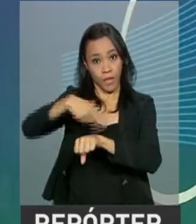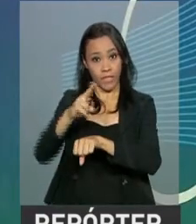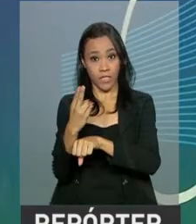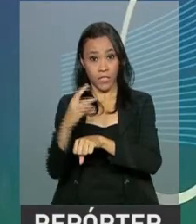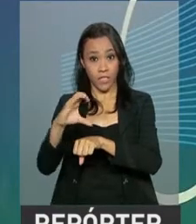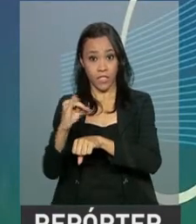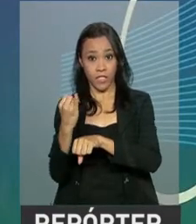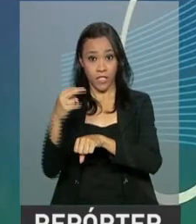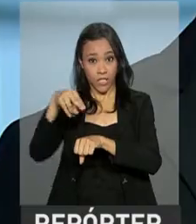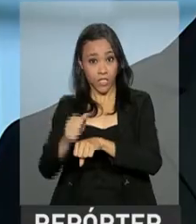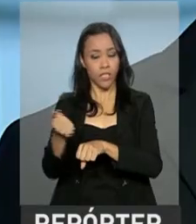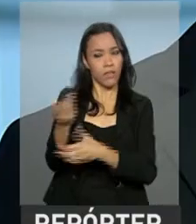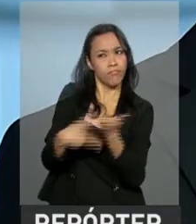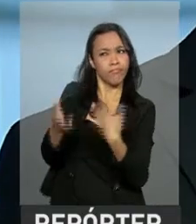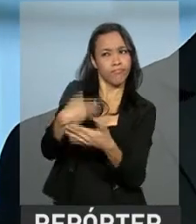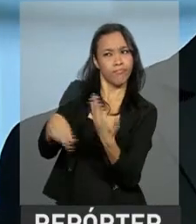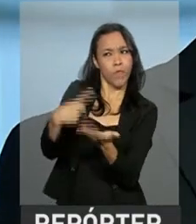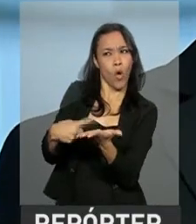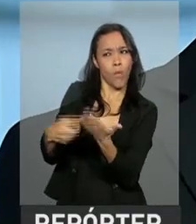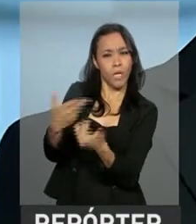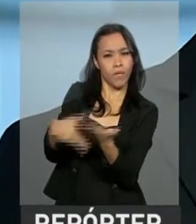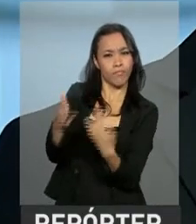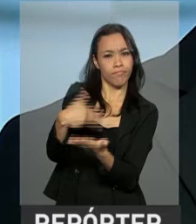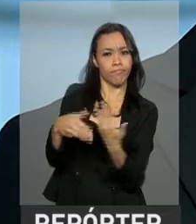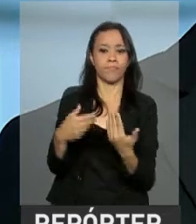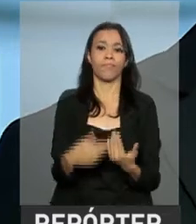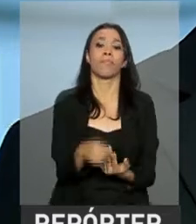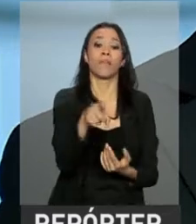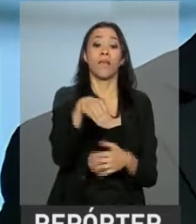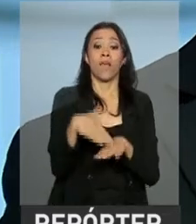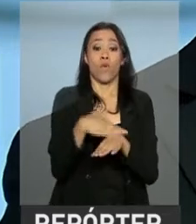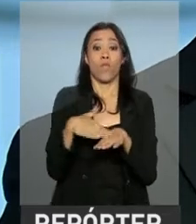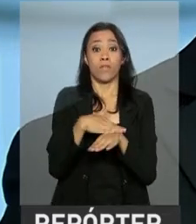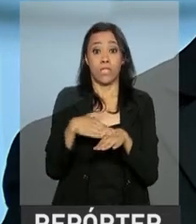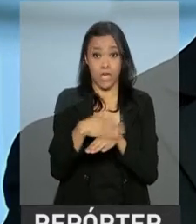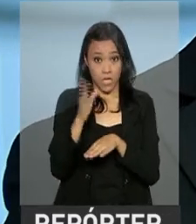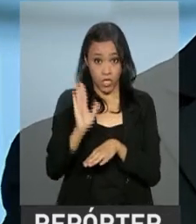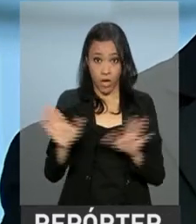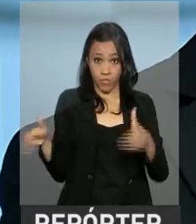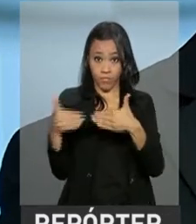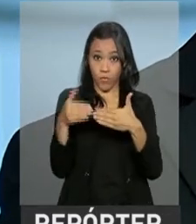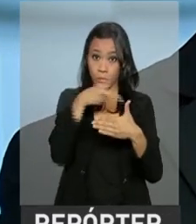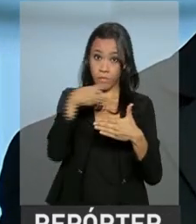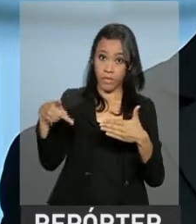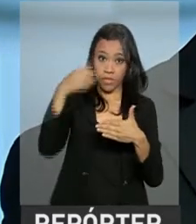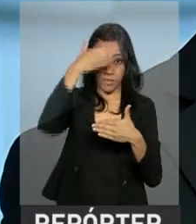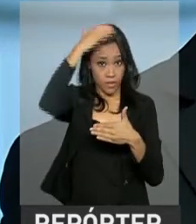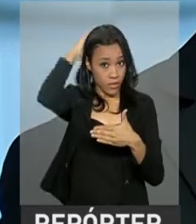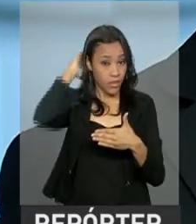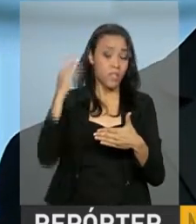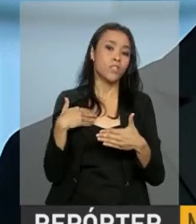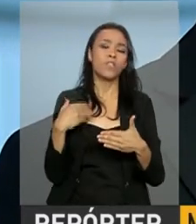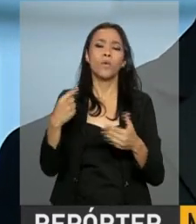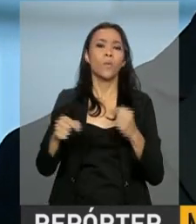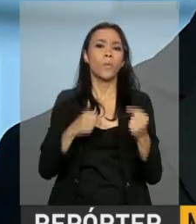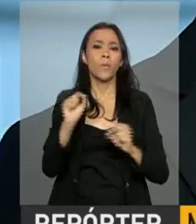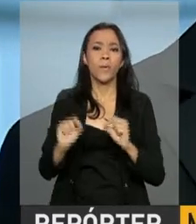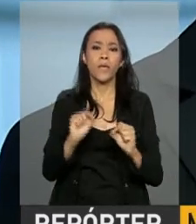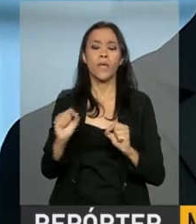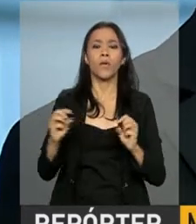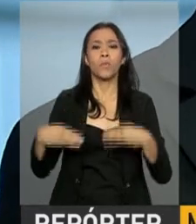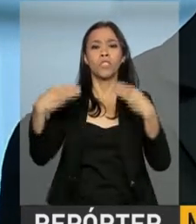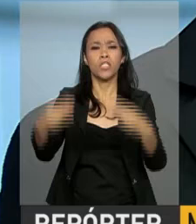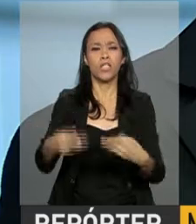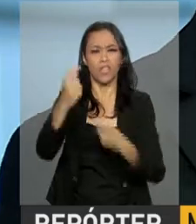construir e entendimentos conversei com presidente sobre o memorando que nós vamos assinar com o ministério da indústria e comércio da China